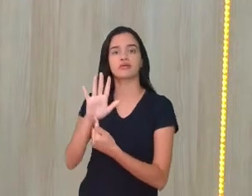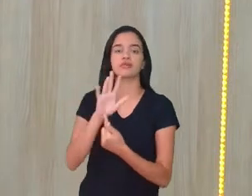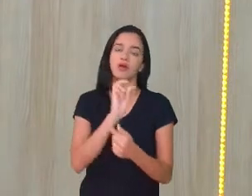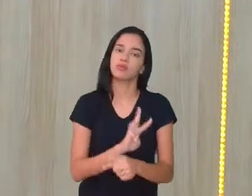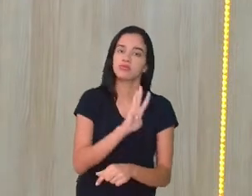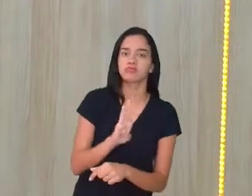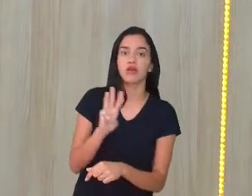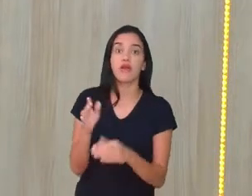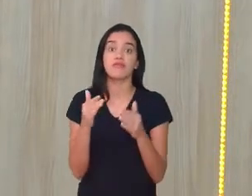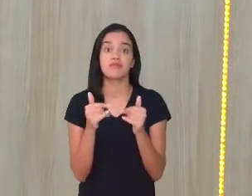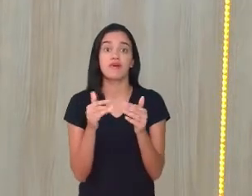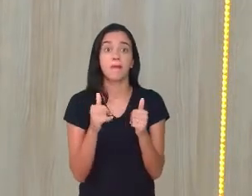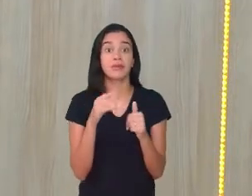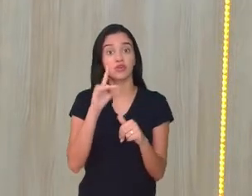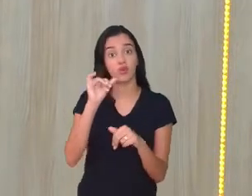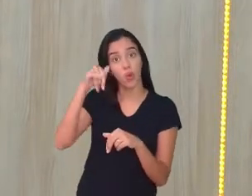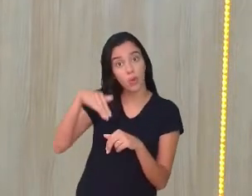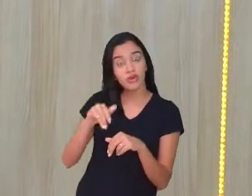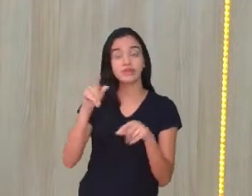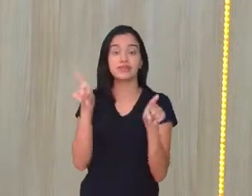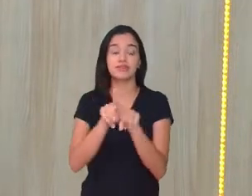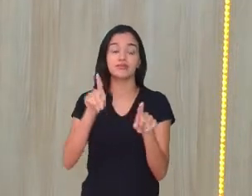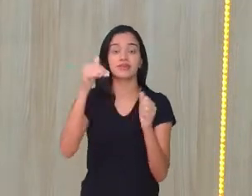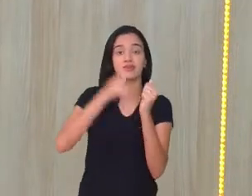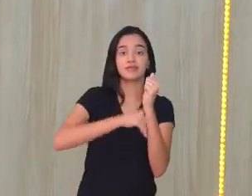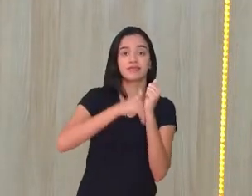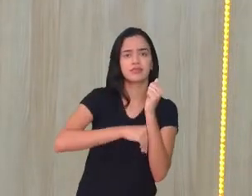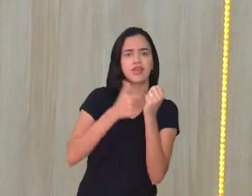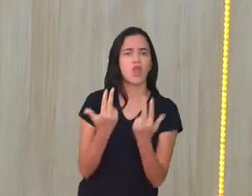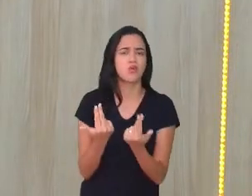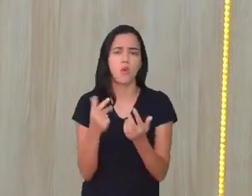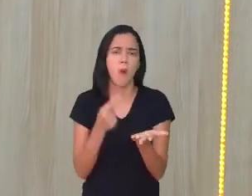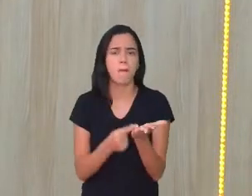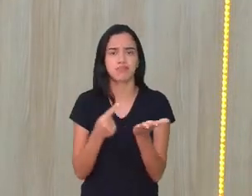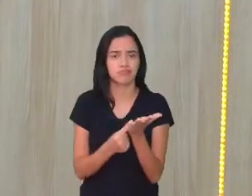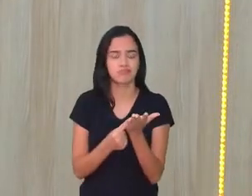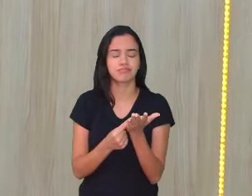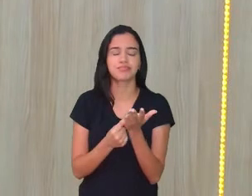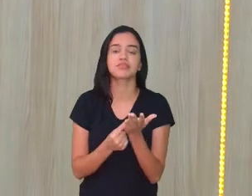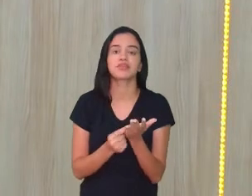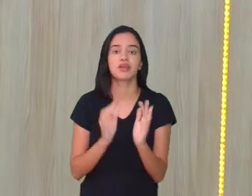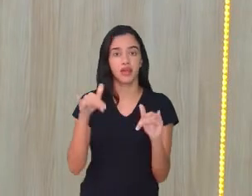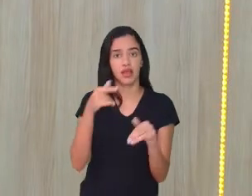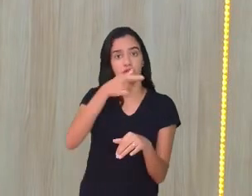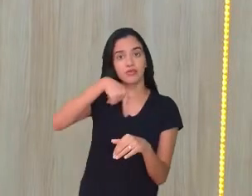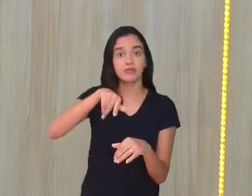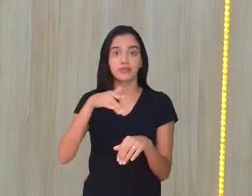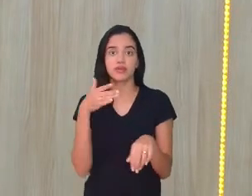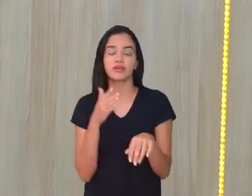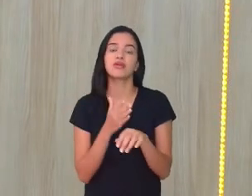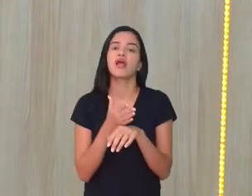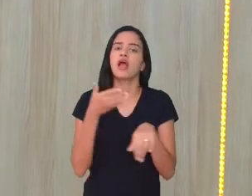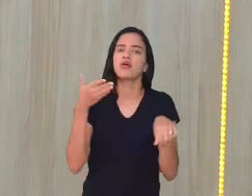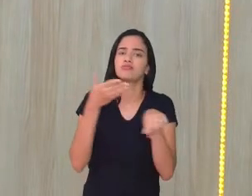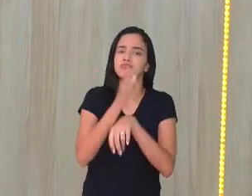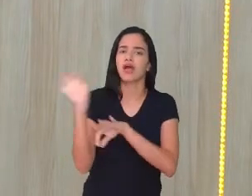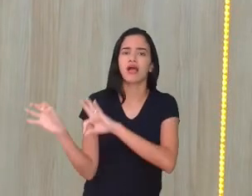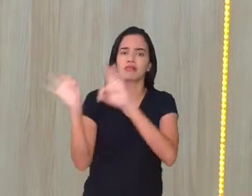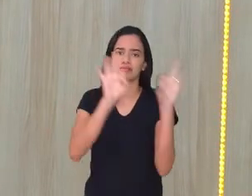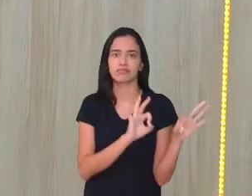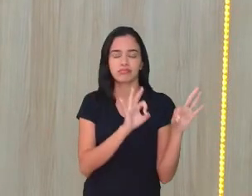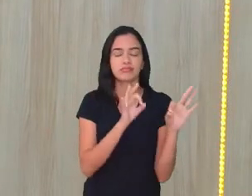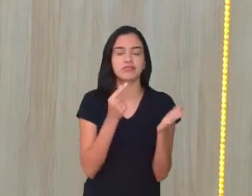vai pedir também o login e a senha, igualzinho ao aplicativo, certo? E aí você coloca e assiste a aula aqui